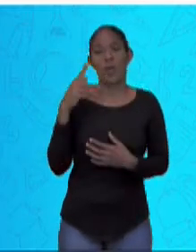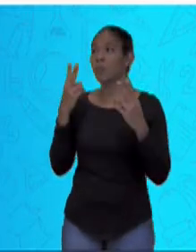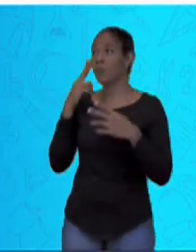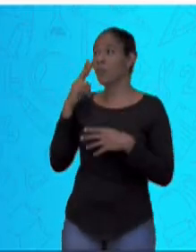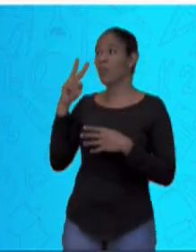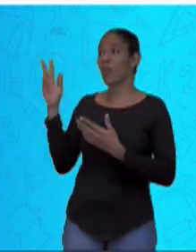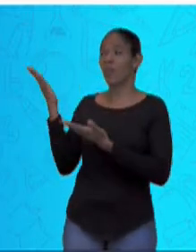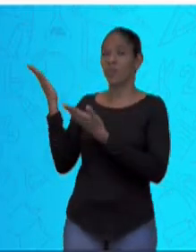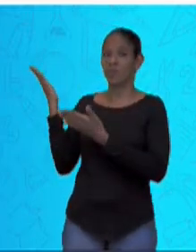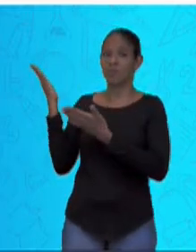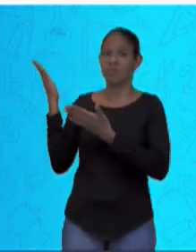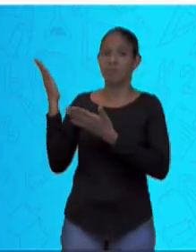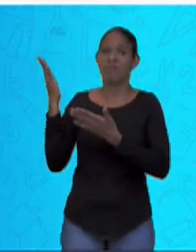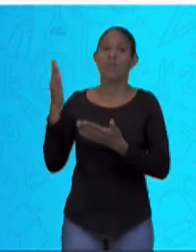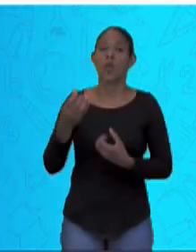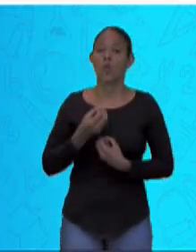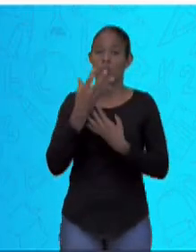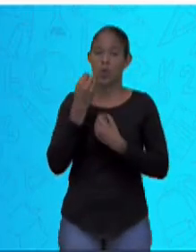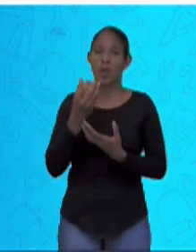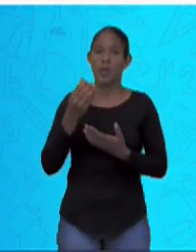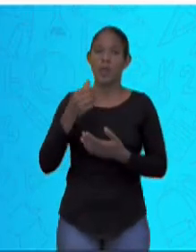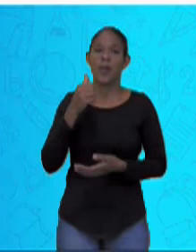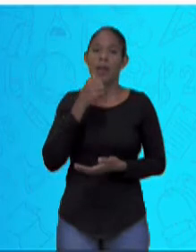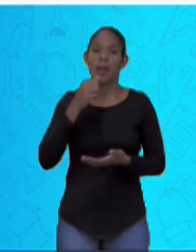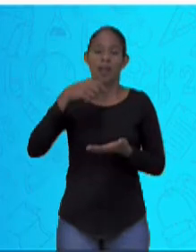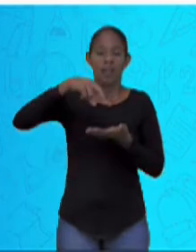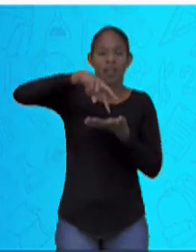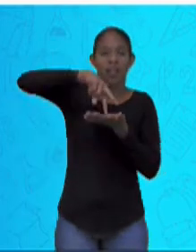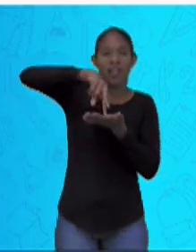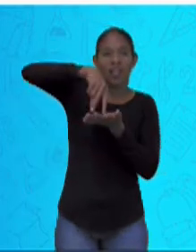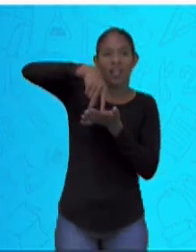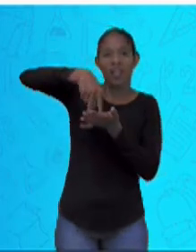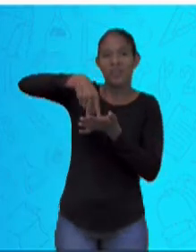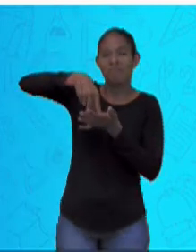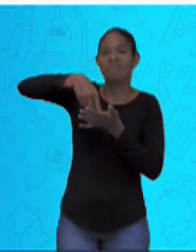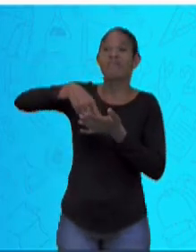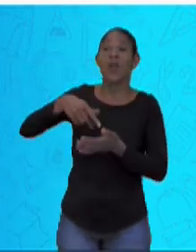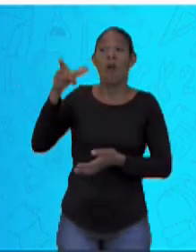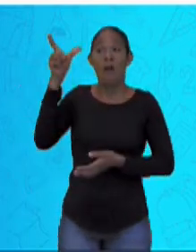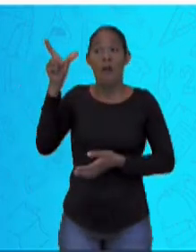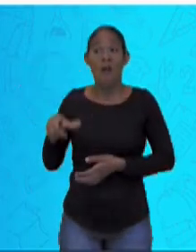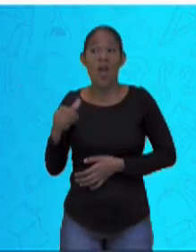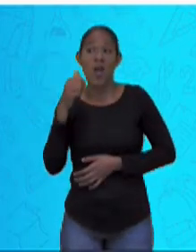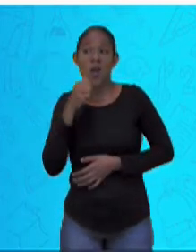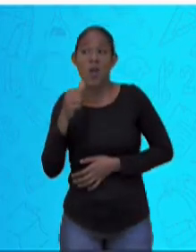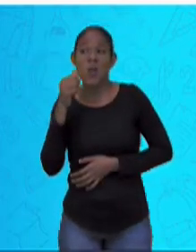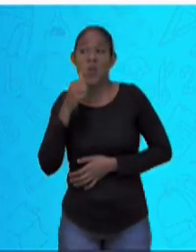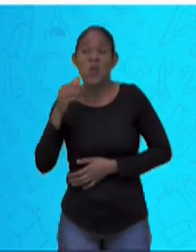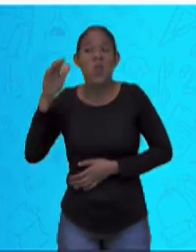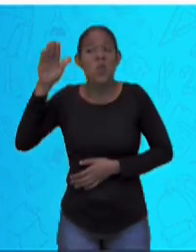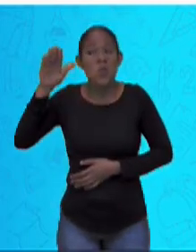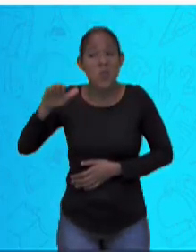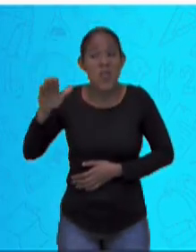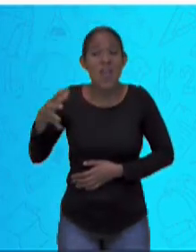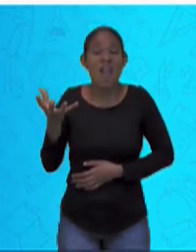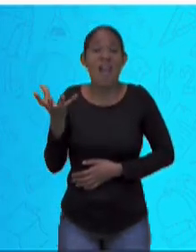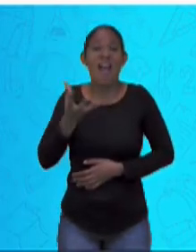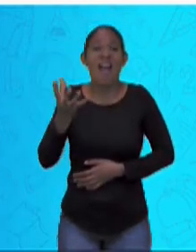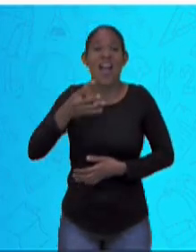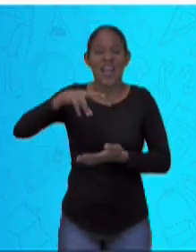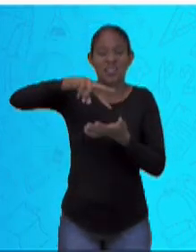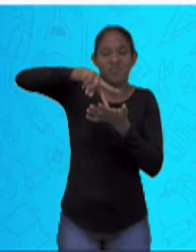vejamos. A bailarina. Esta menina tão pequenina quer ser